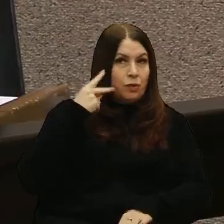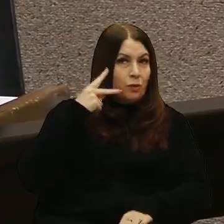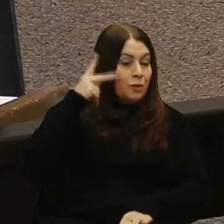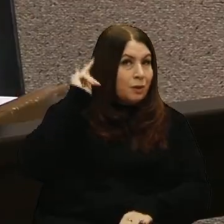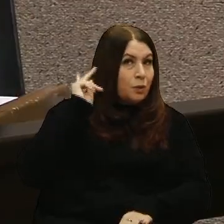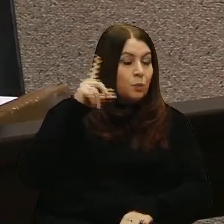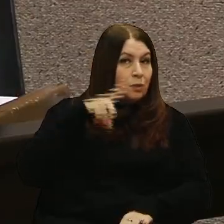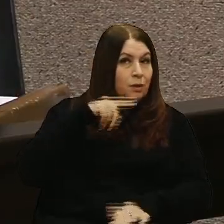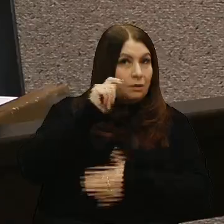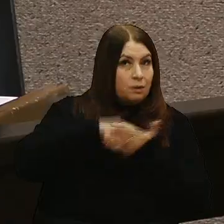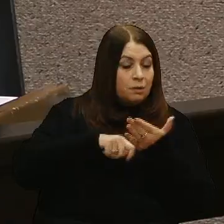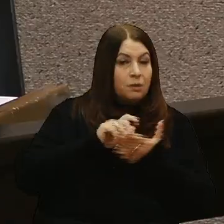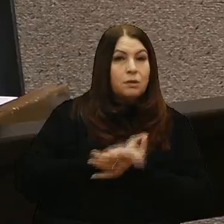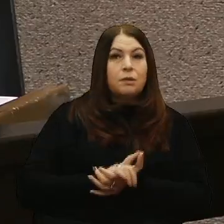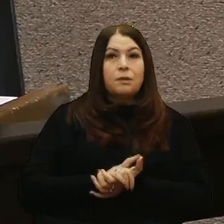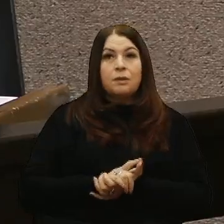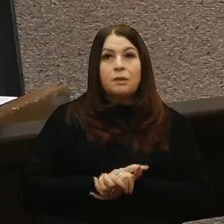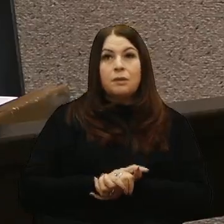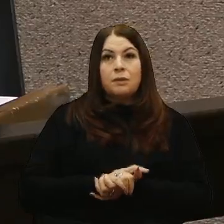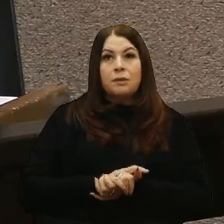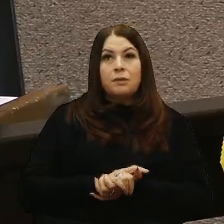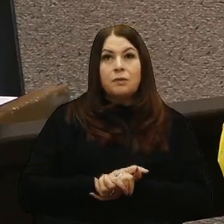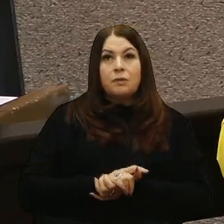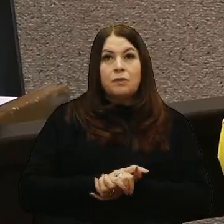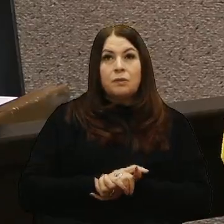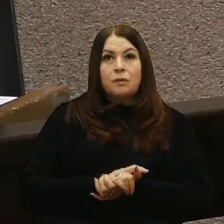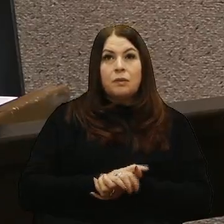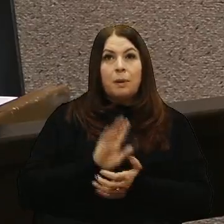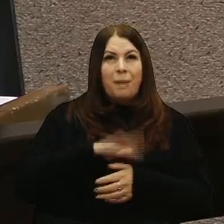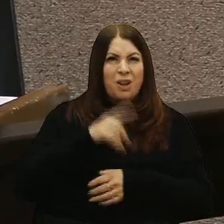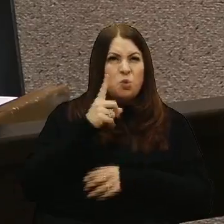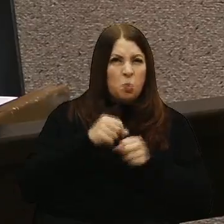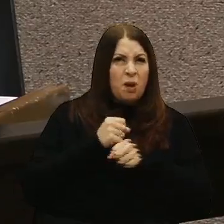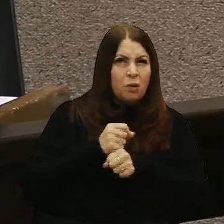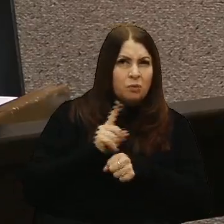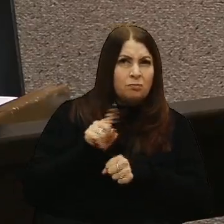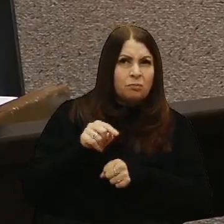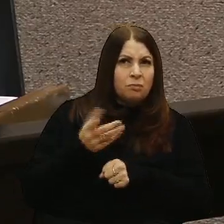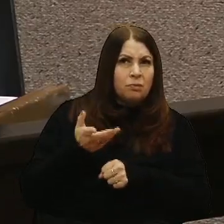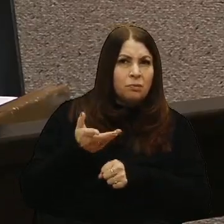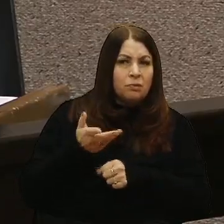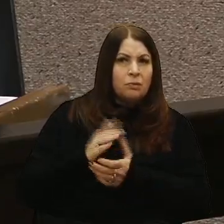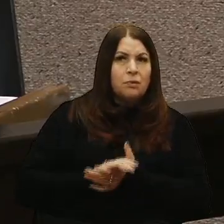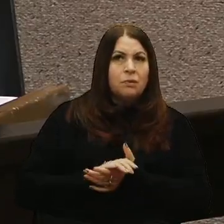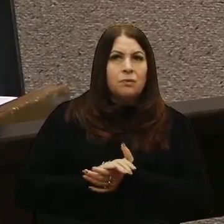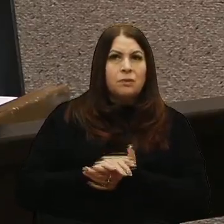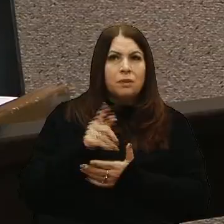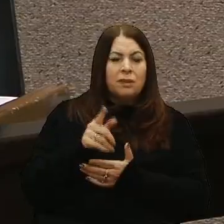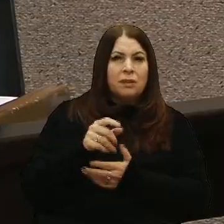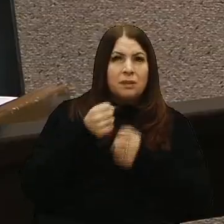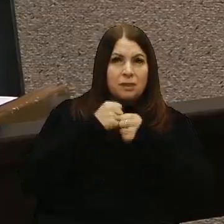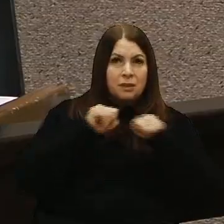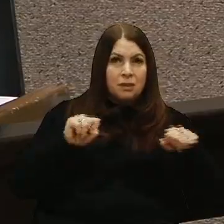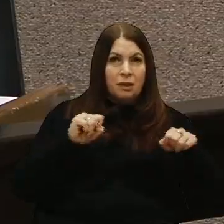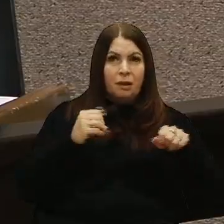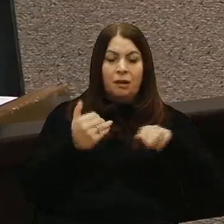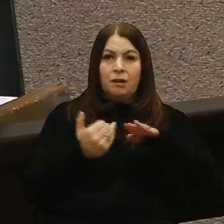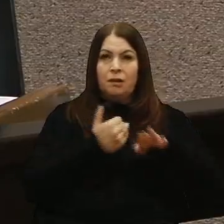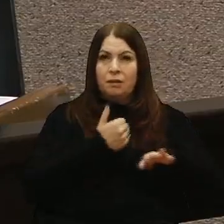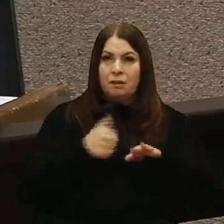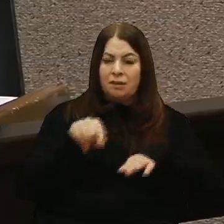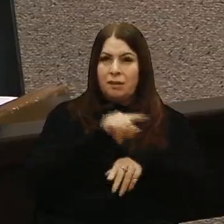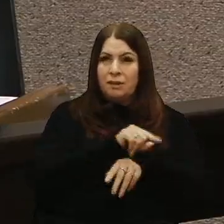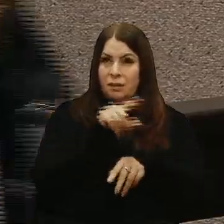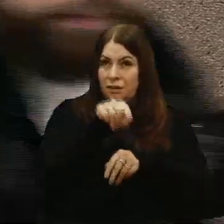protocolou, mas já faz mais de um ano, né? Faz mais de um ano. E será que a Secretaria de Trânsito, ao saber que